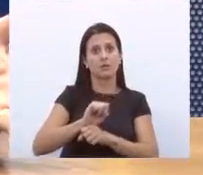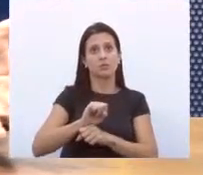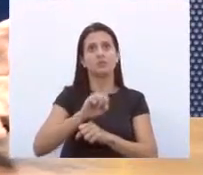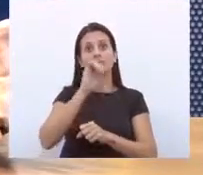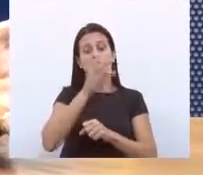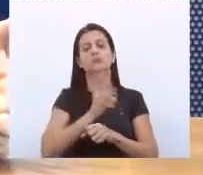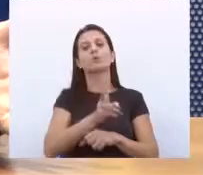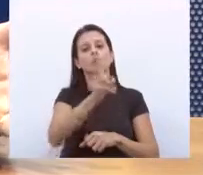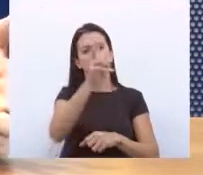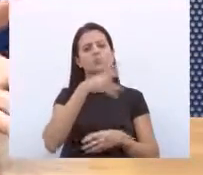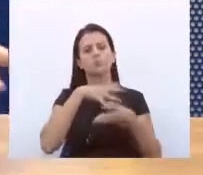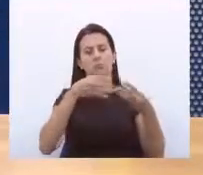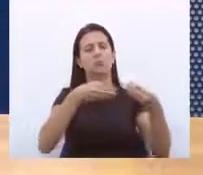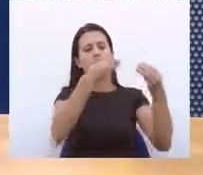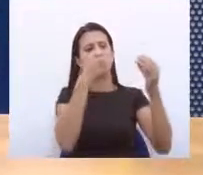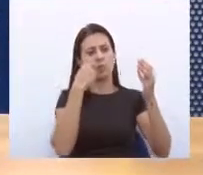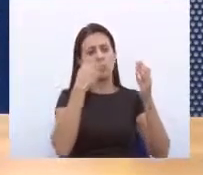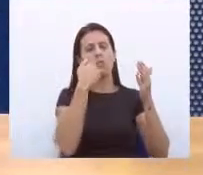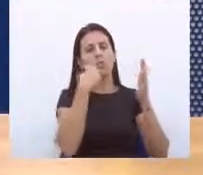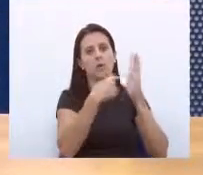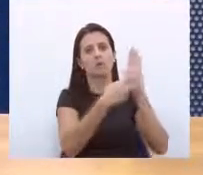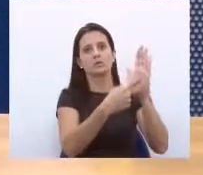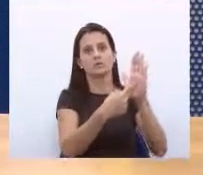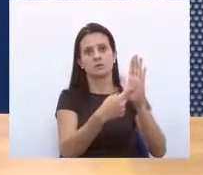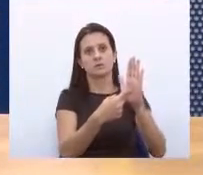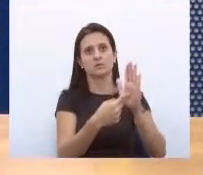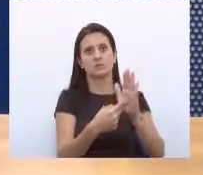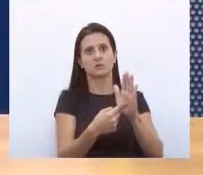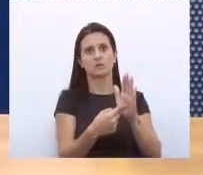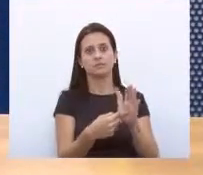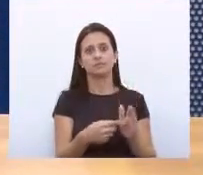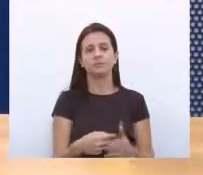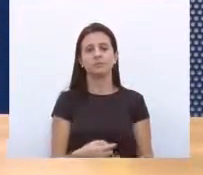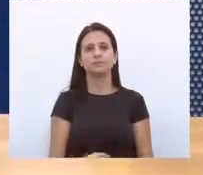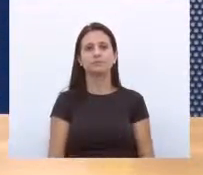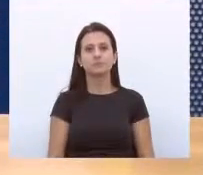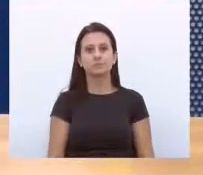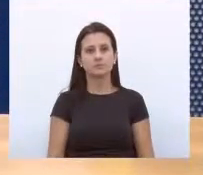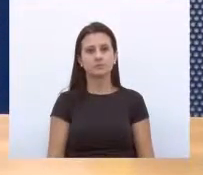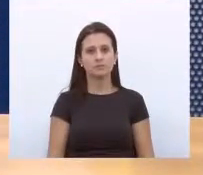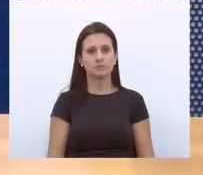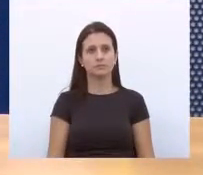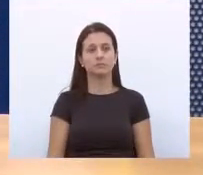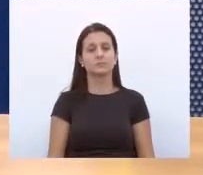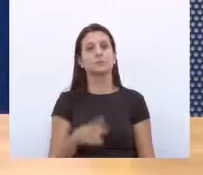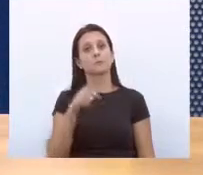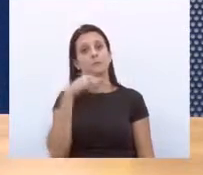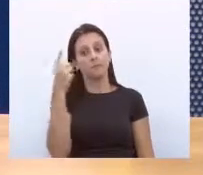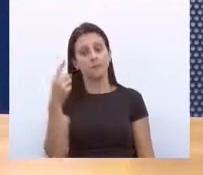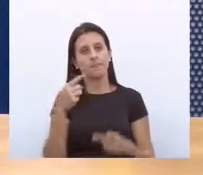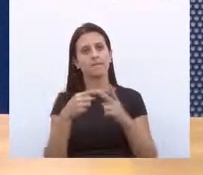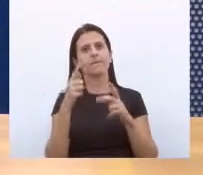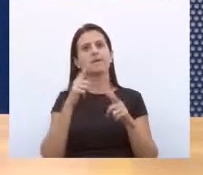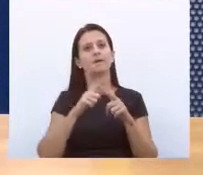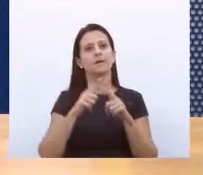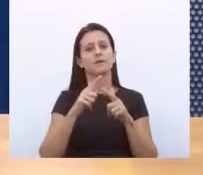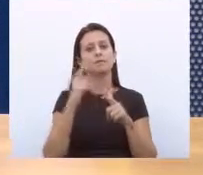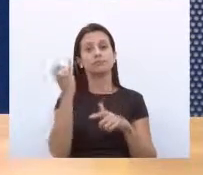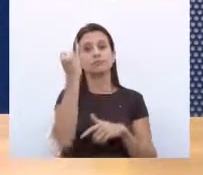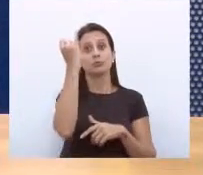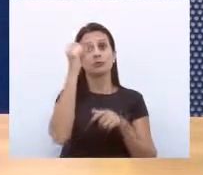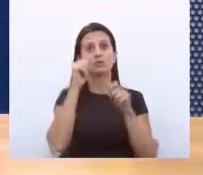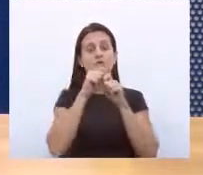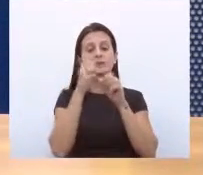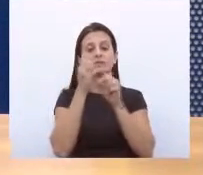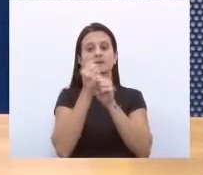Se tivesse continuado, viria, lógico. Outra coisa, foi importante estar se contratando para fazer o cálculo, porque nós